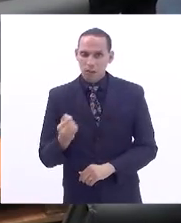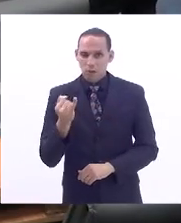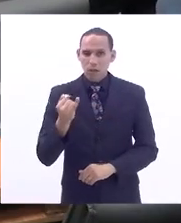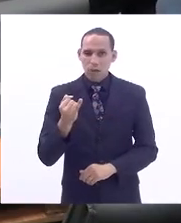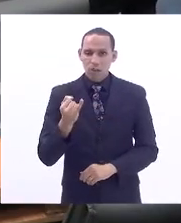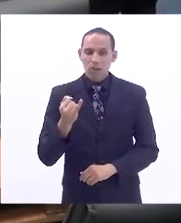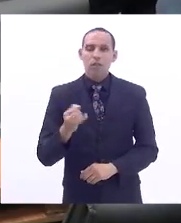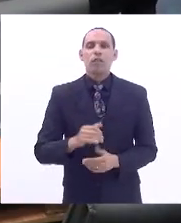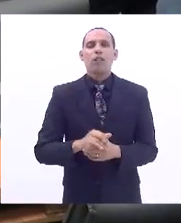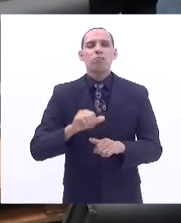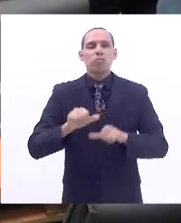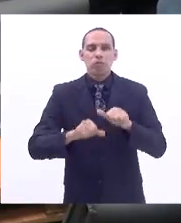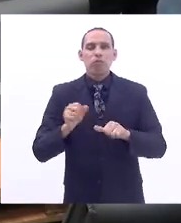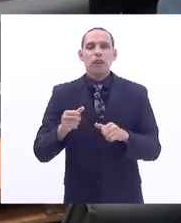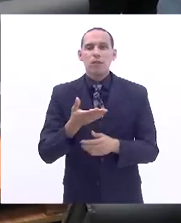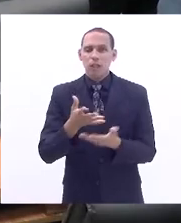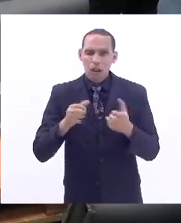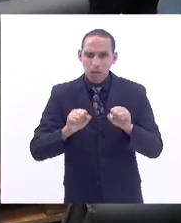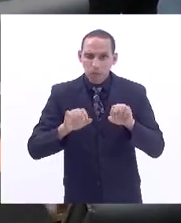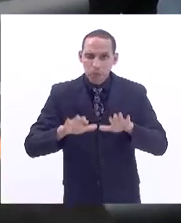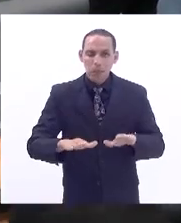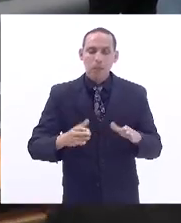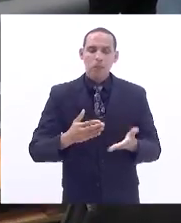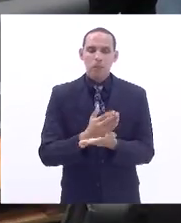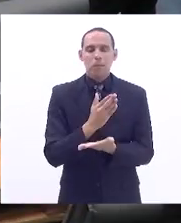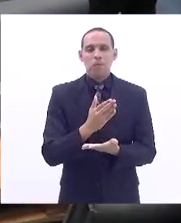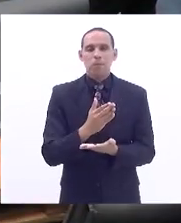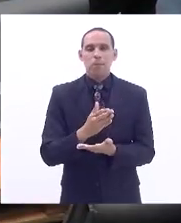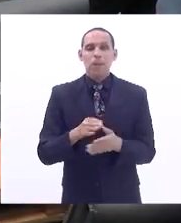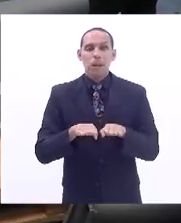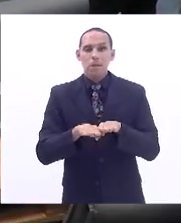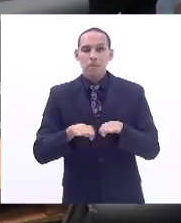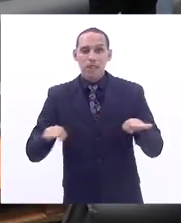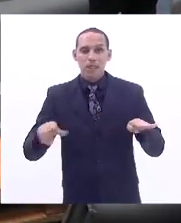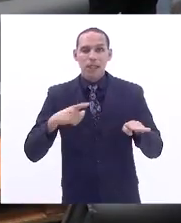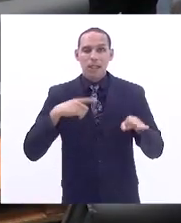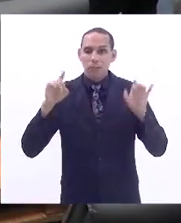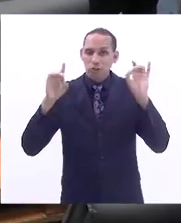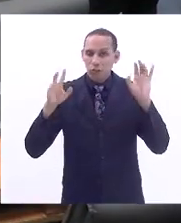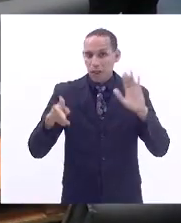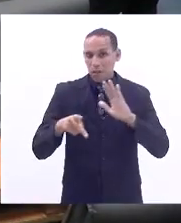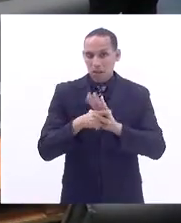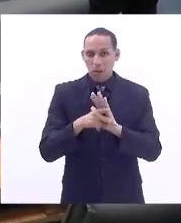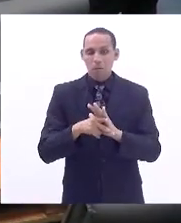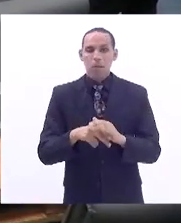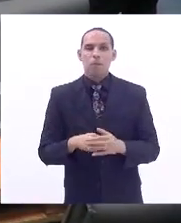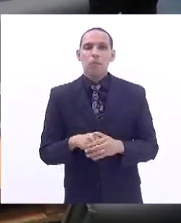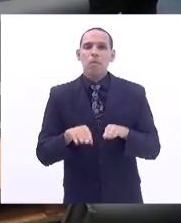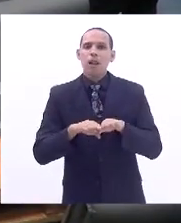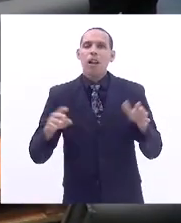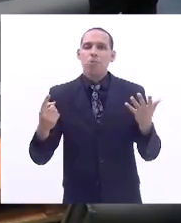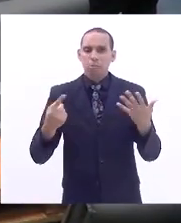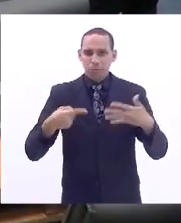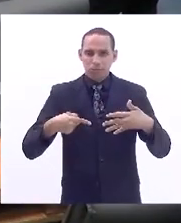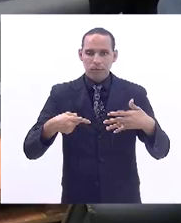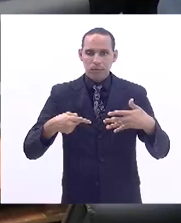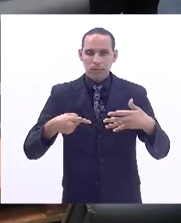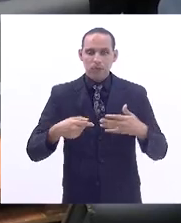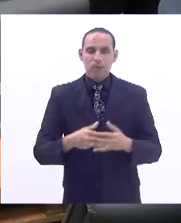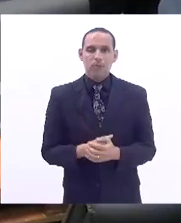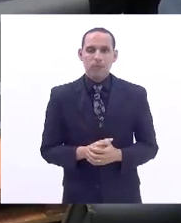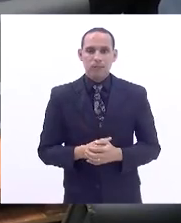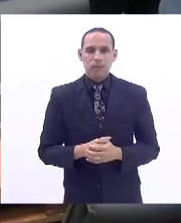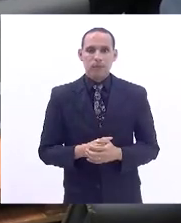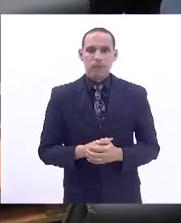salvo destaques eu acho que a prova nesse custam aprovado a sobremesa É aquele medo de estar aqui da bancada do PSOL